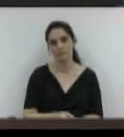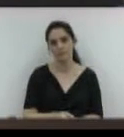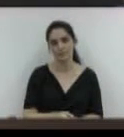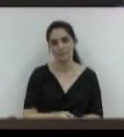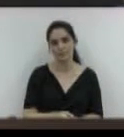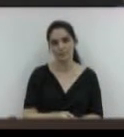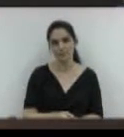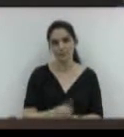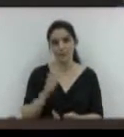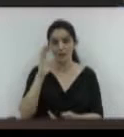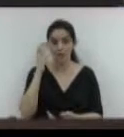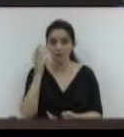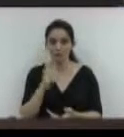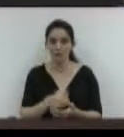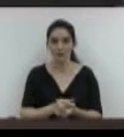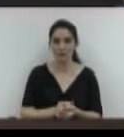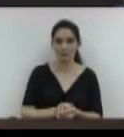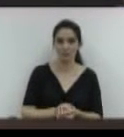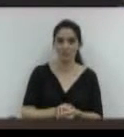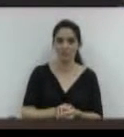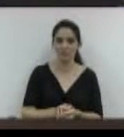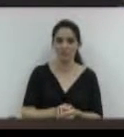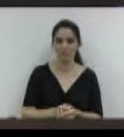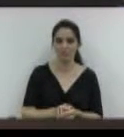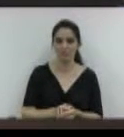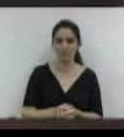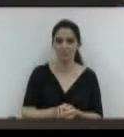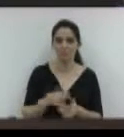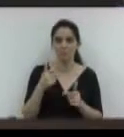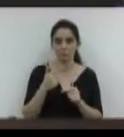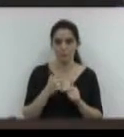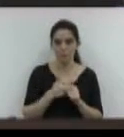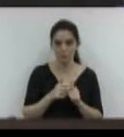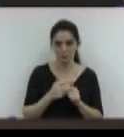atingir tanto a pessoa do secretário de Negócios Jurídicos,